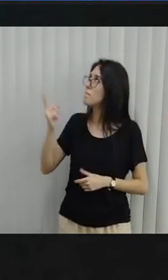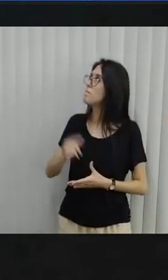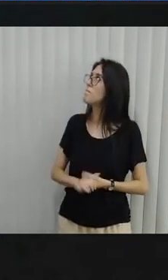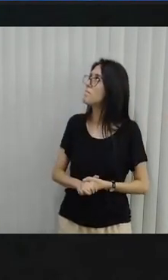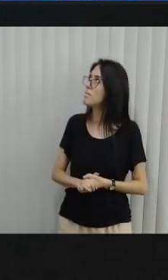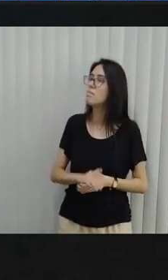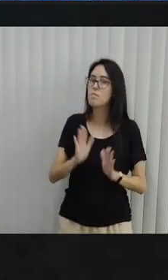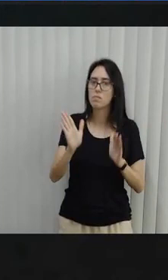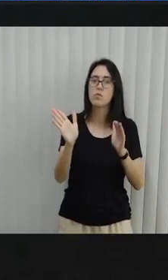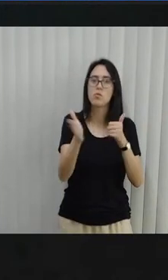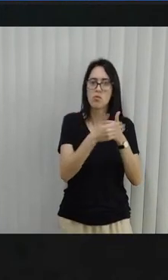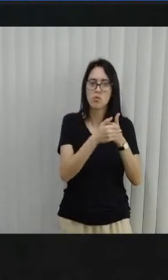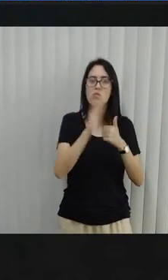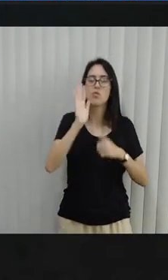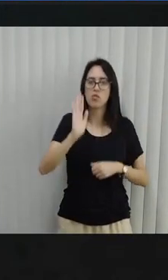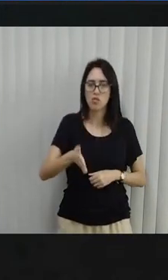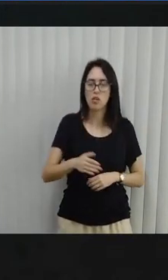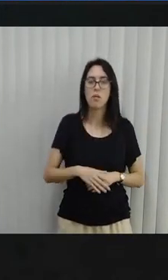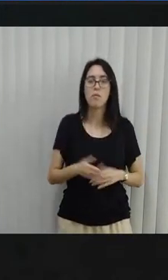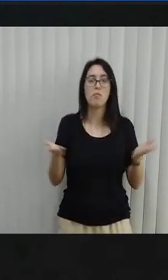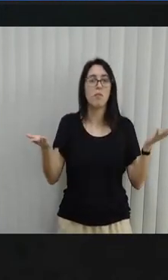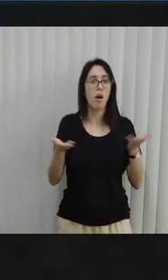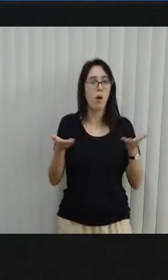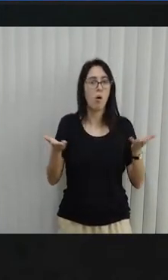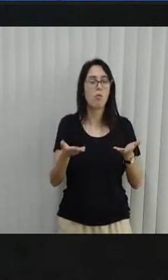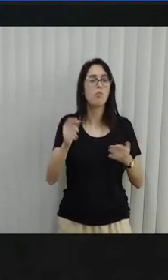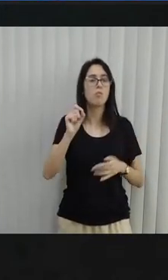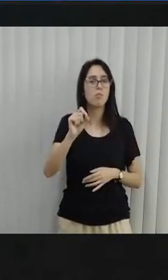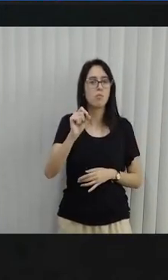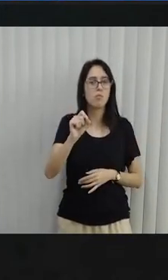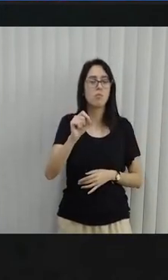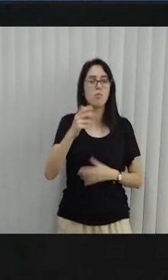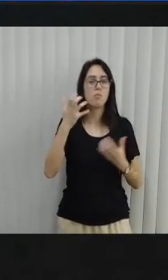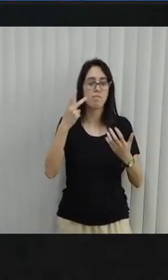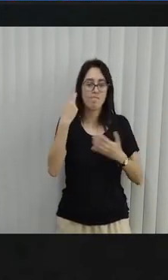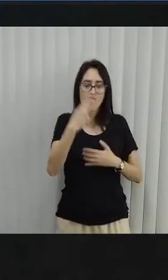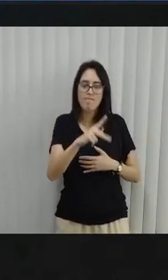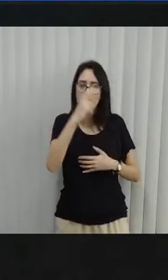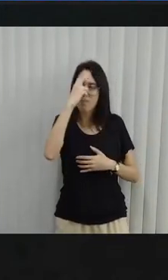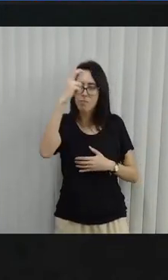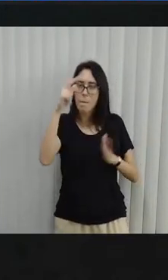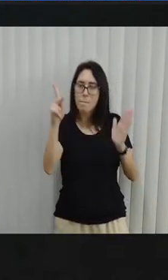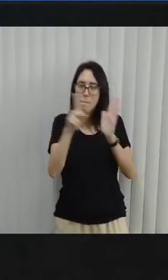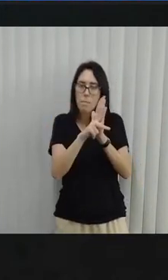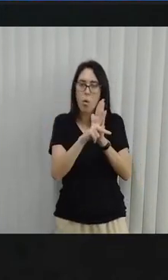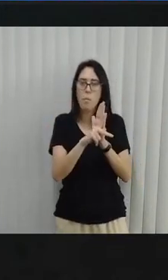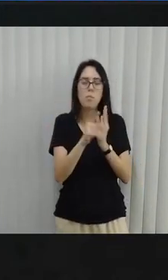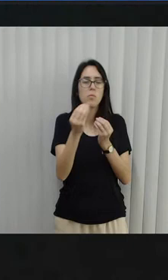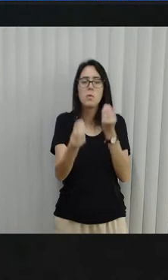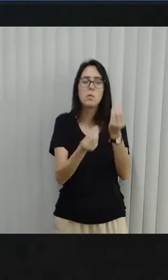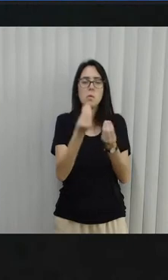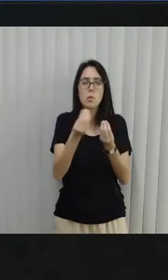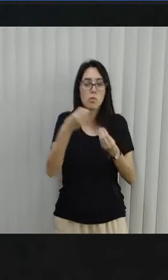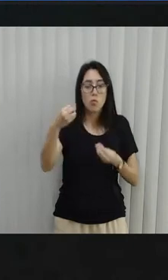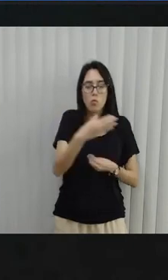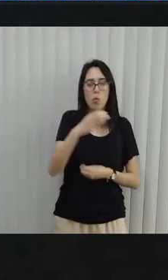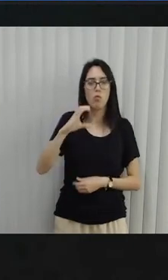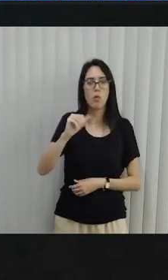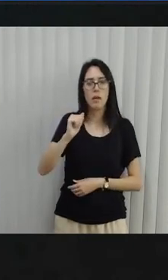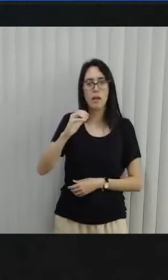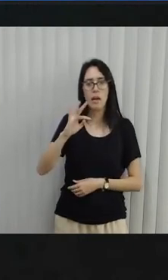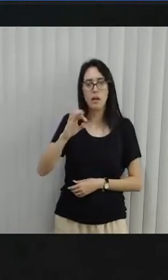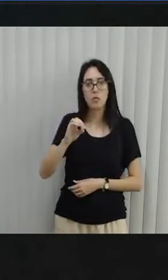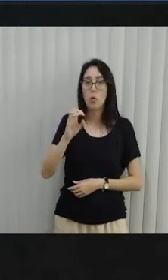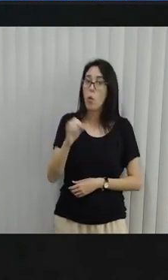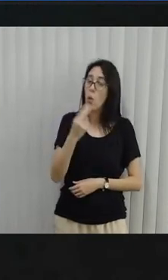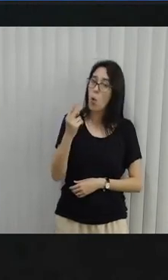esconde, beleza? E eu vou fazer com que tenha uma inteligência para saber quando que a gente pode colocar o novo cacto ou não, beleza? Então eu vou